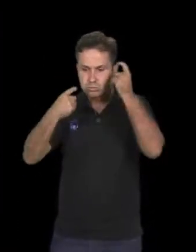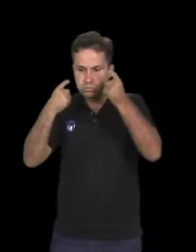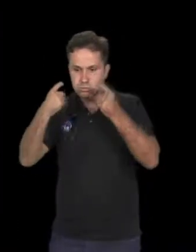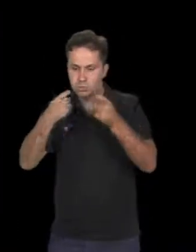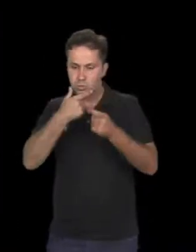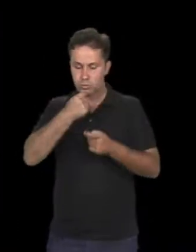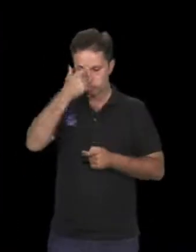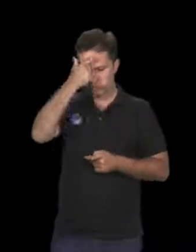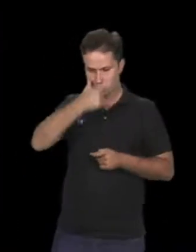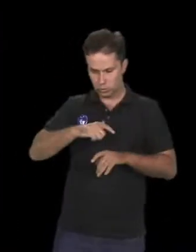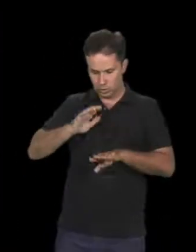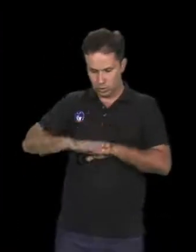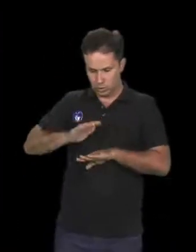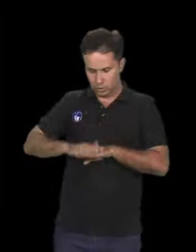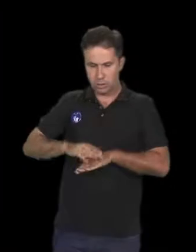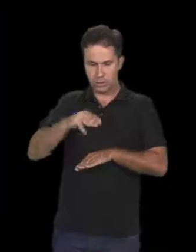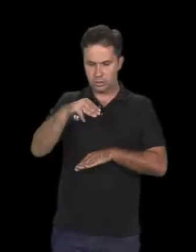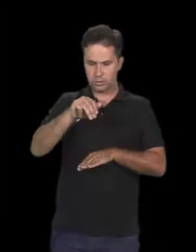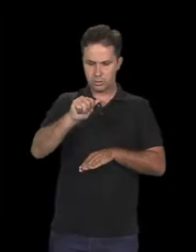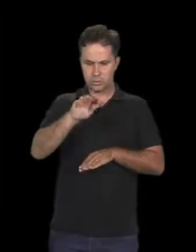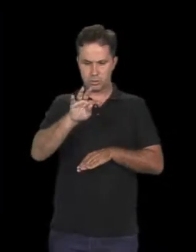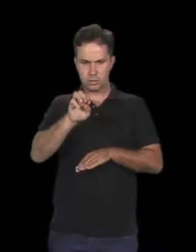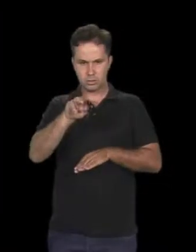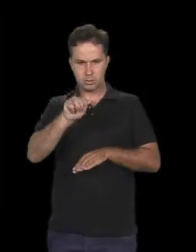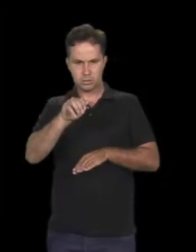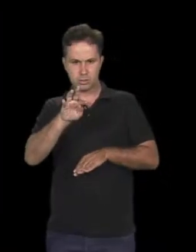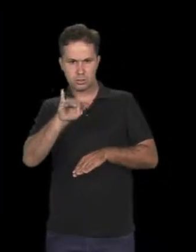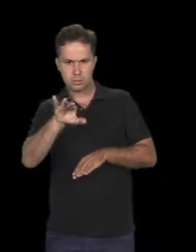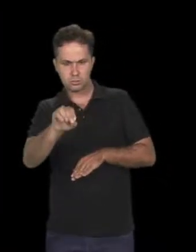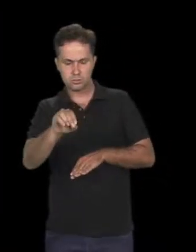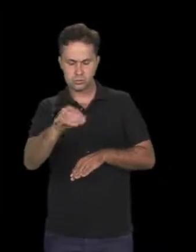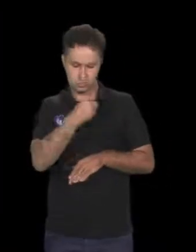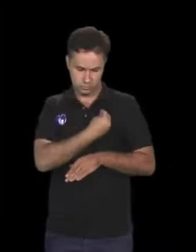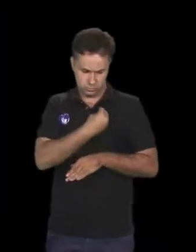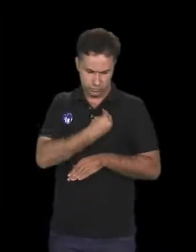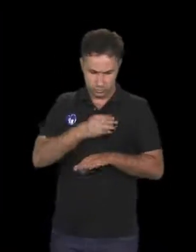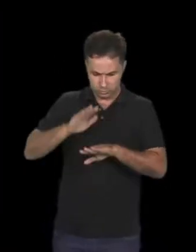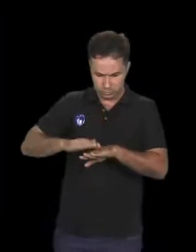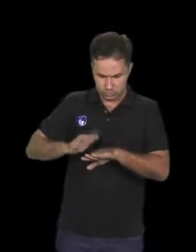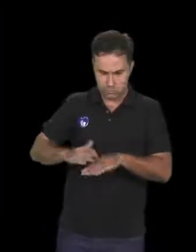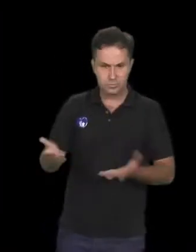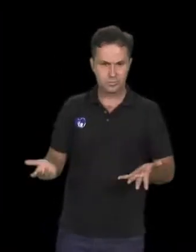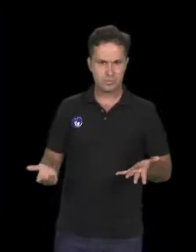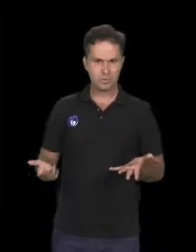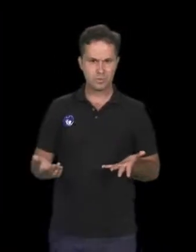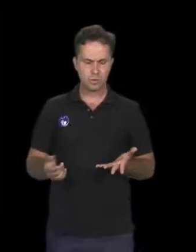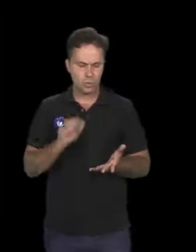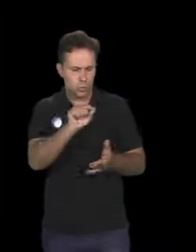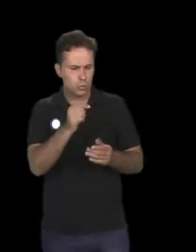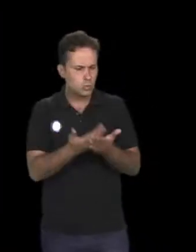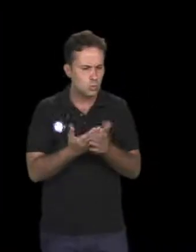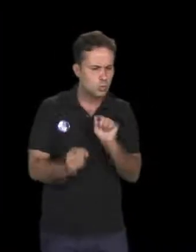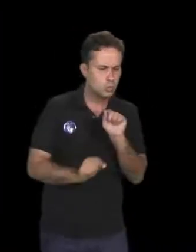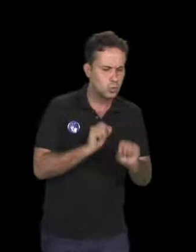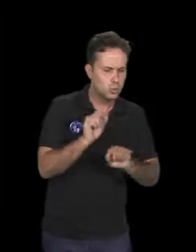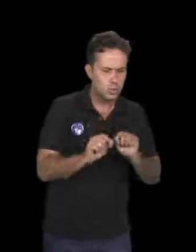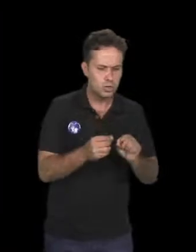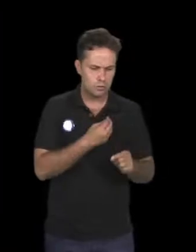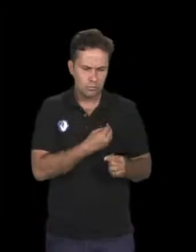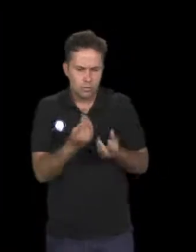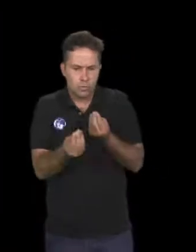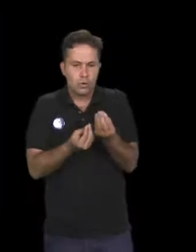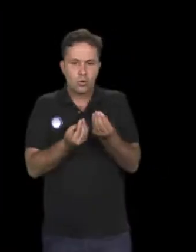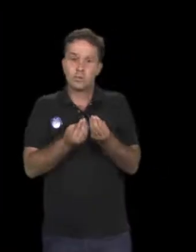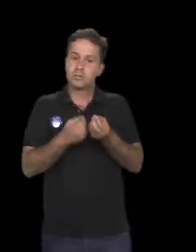matemático, como é, enfim, o que estudam, como vivem essas pessoas. E que é um tipo de coisa que a gente não vê no noticiário